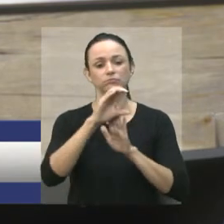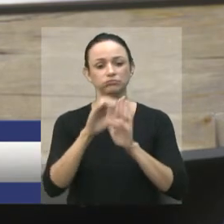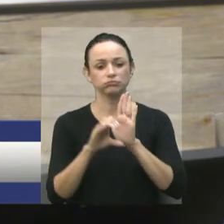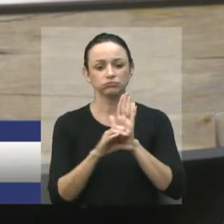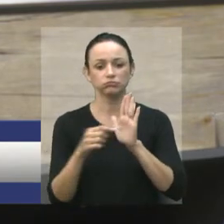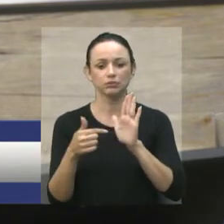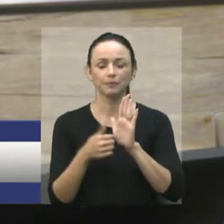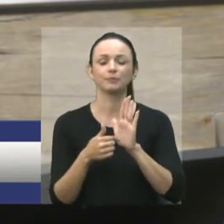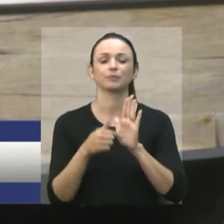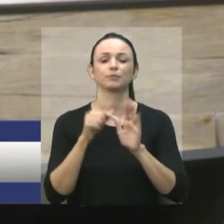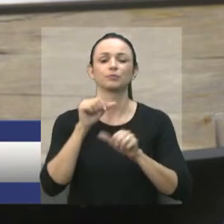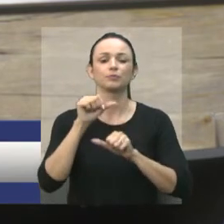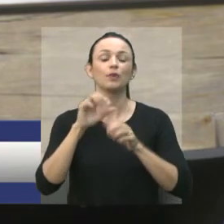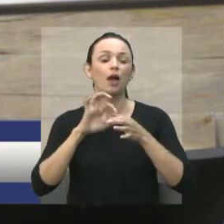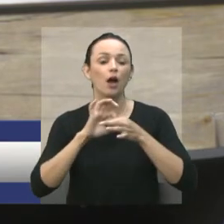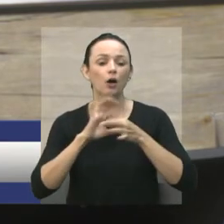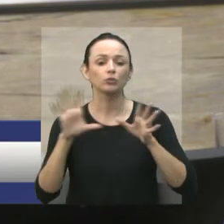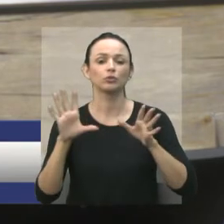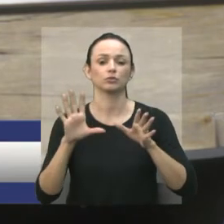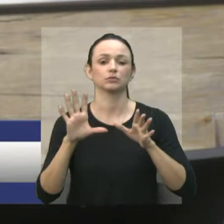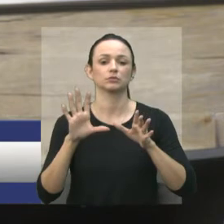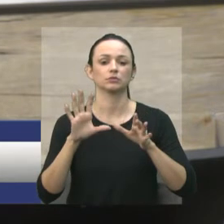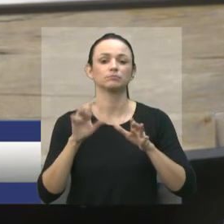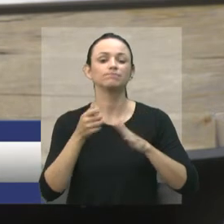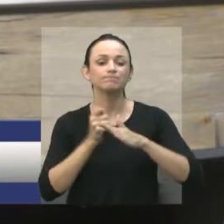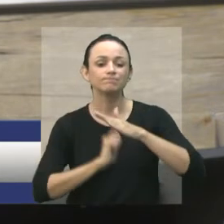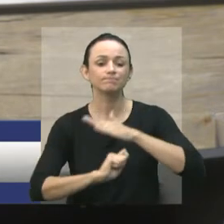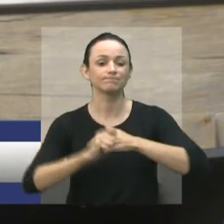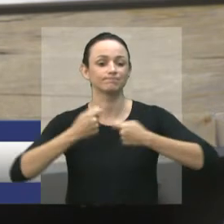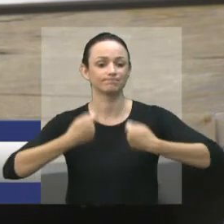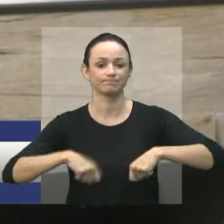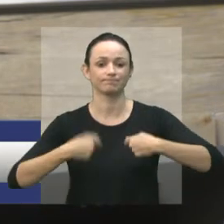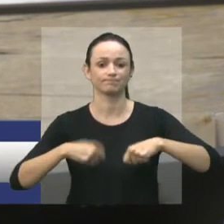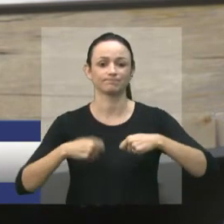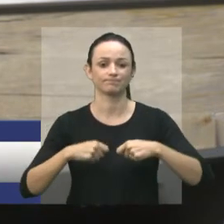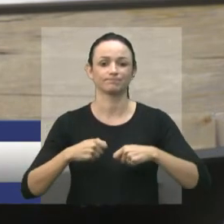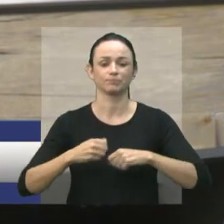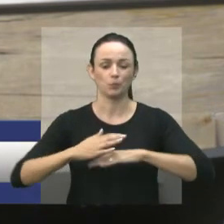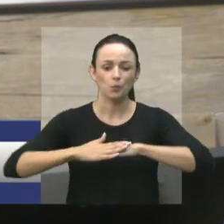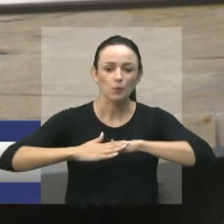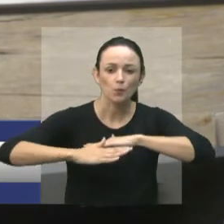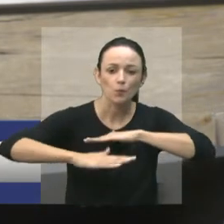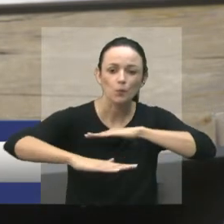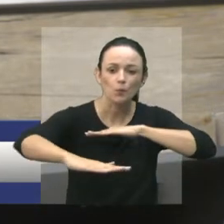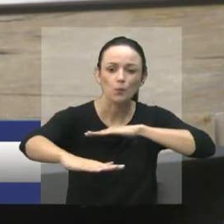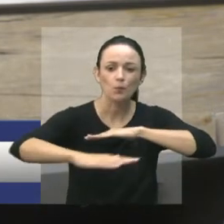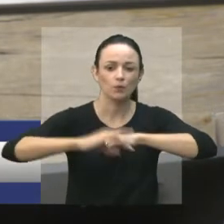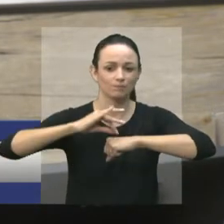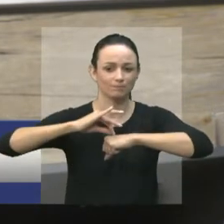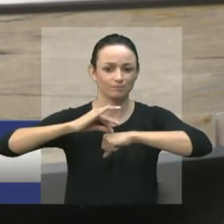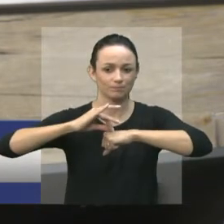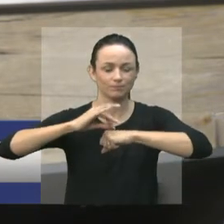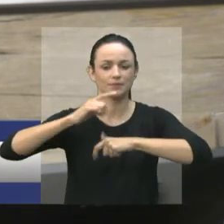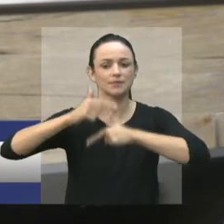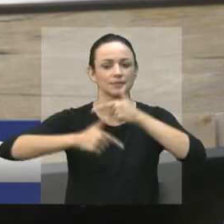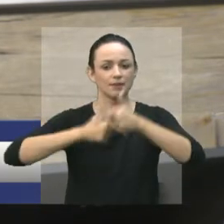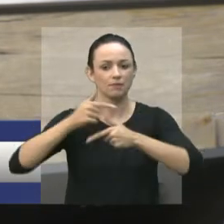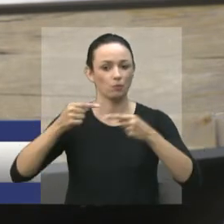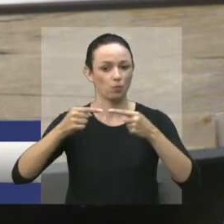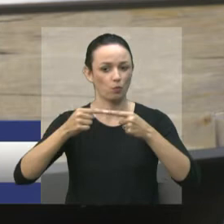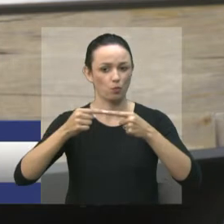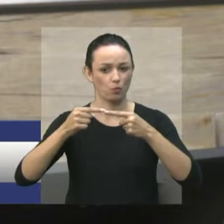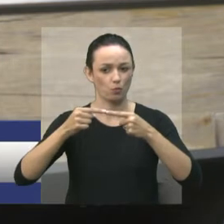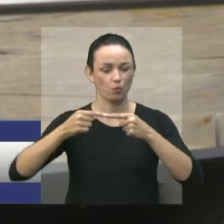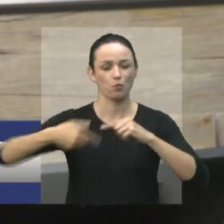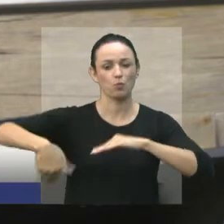disposições finais, autorizando a promoção dos investimentos necessários ao recapeamento, pavimentação e serviços complementares nas